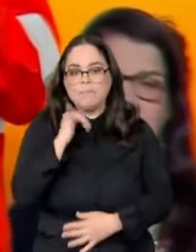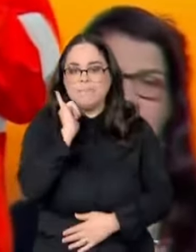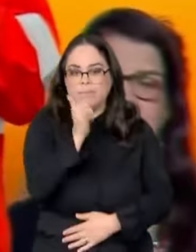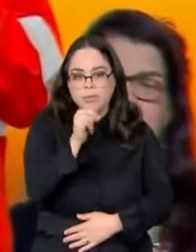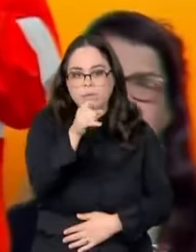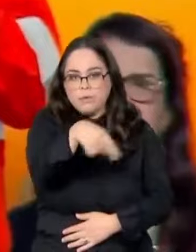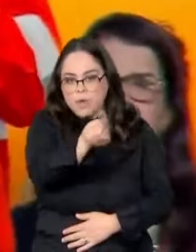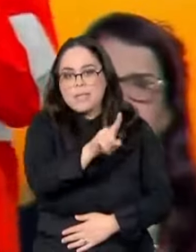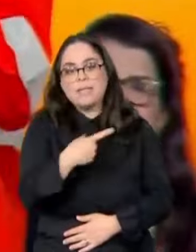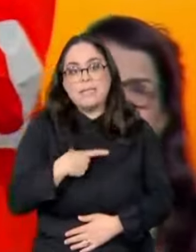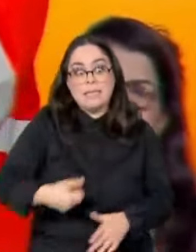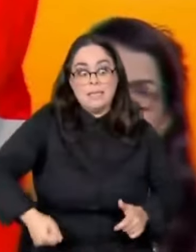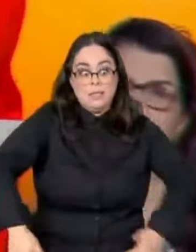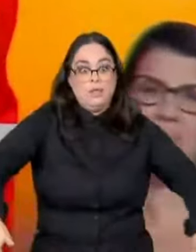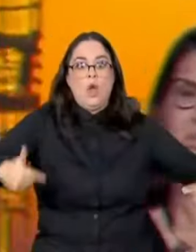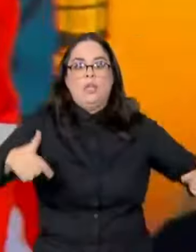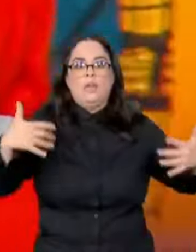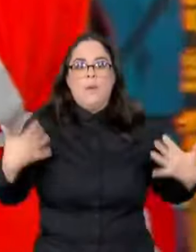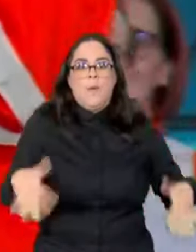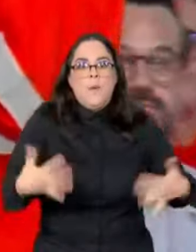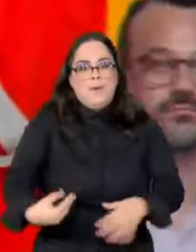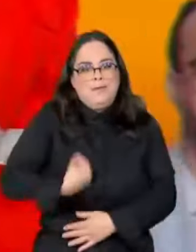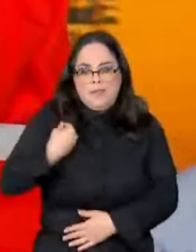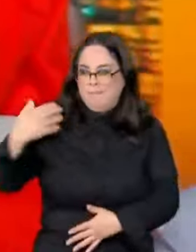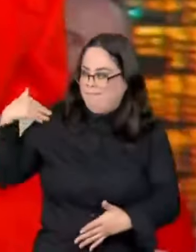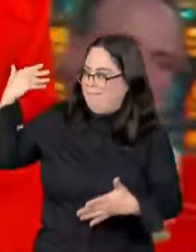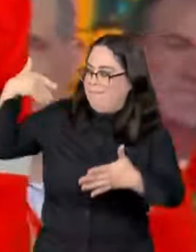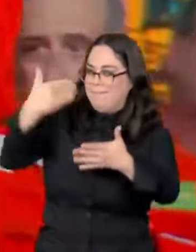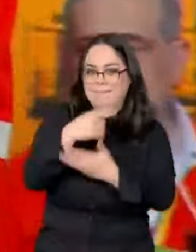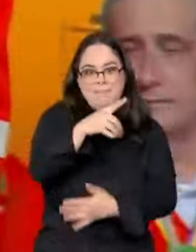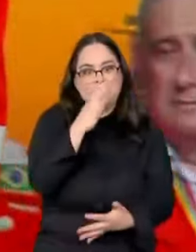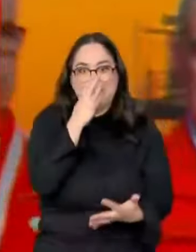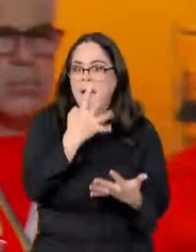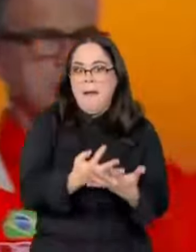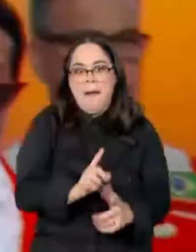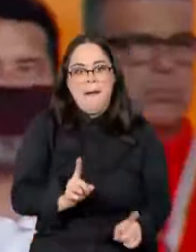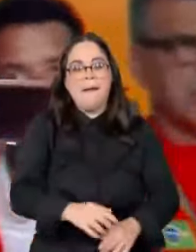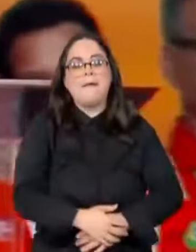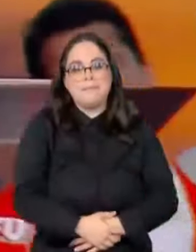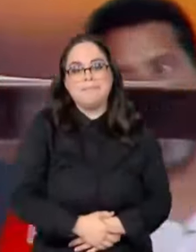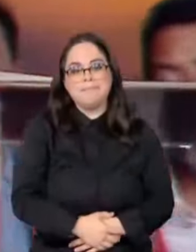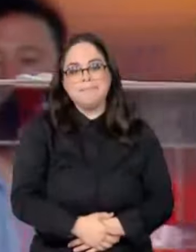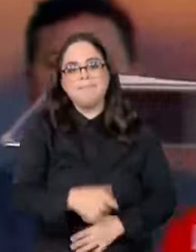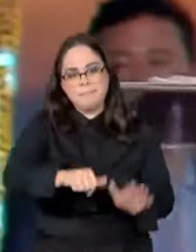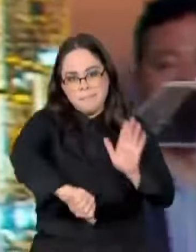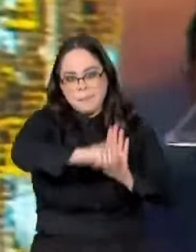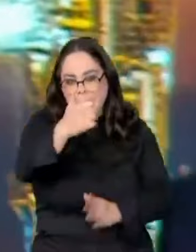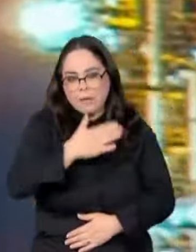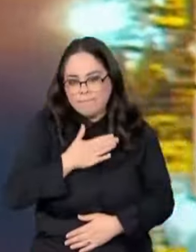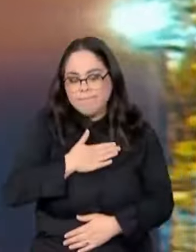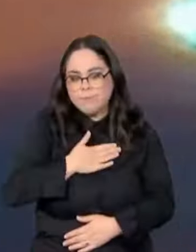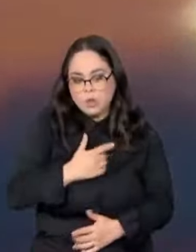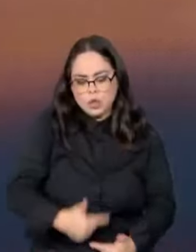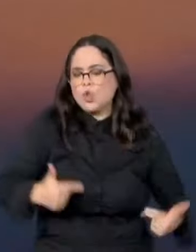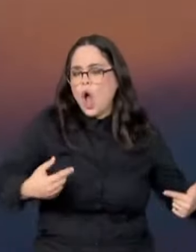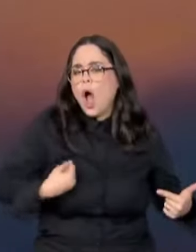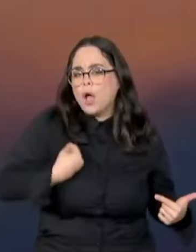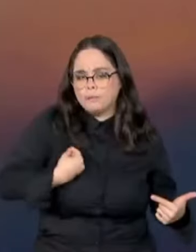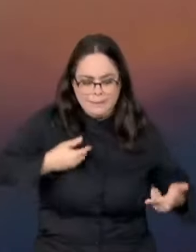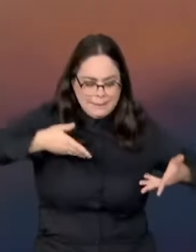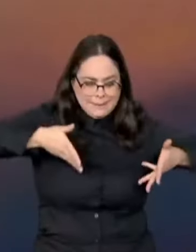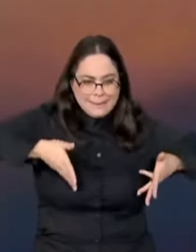vocês a quantidade de sorte que eu tive na vida, vocês não vão acreditar. A primeira coisa que eu tive sorte foi